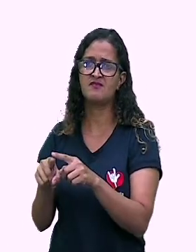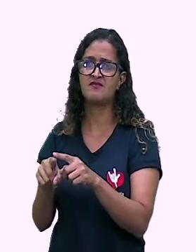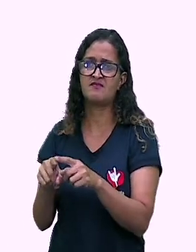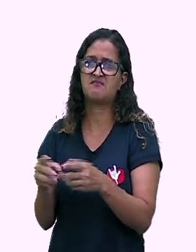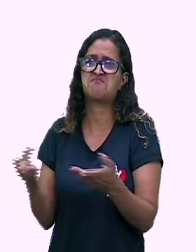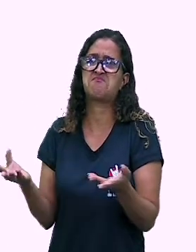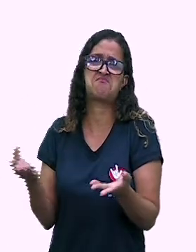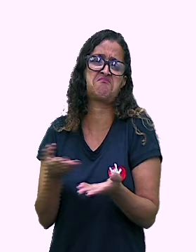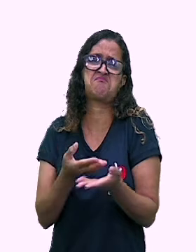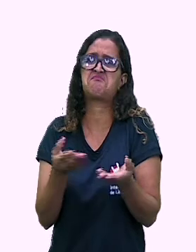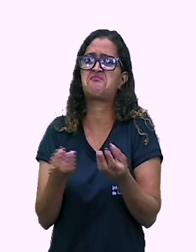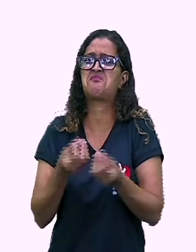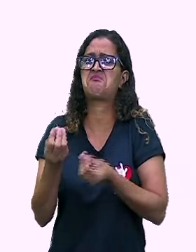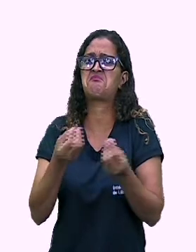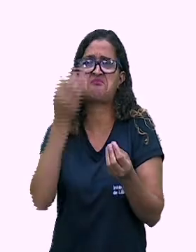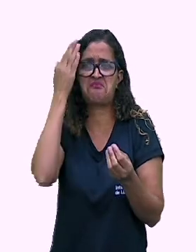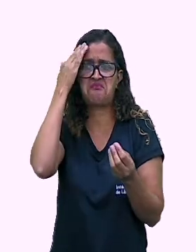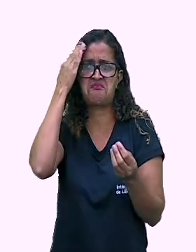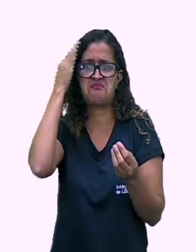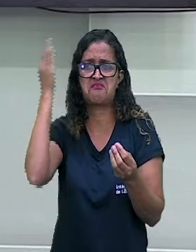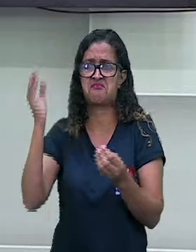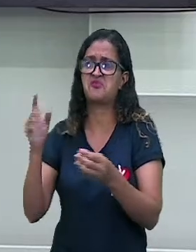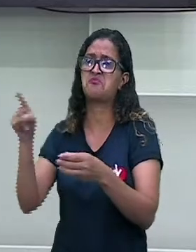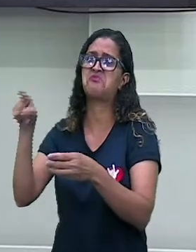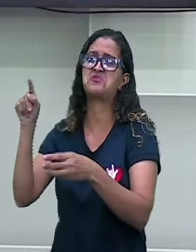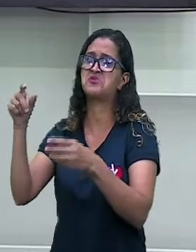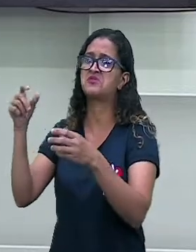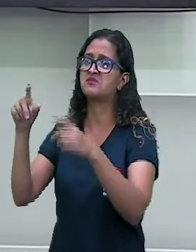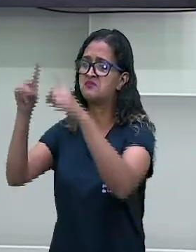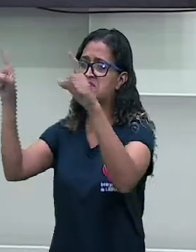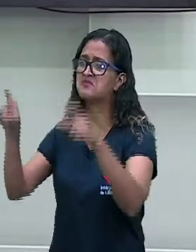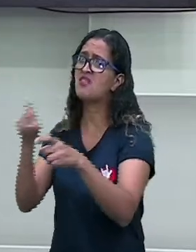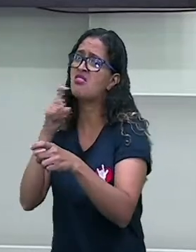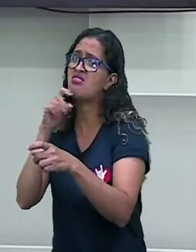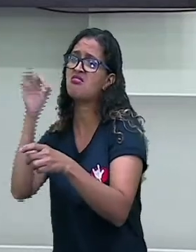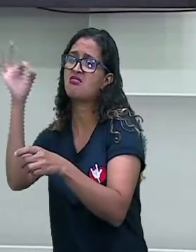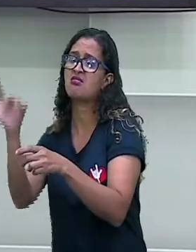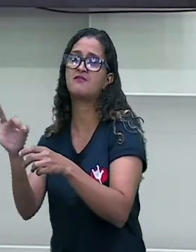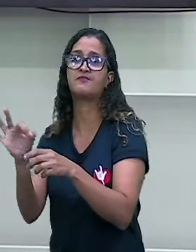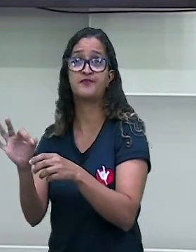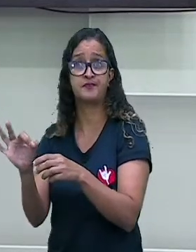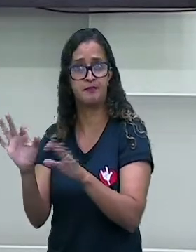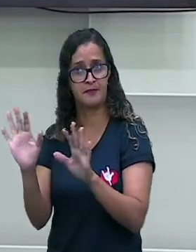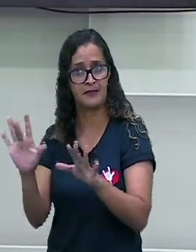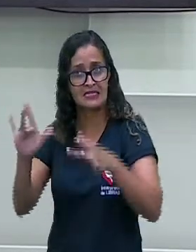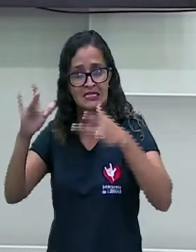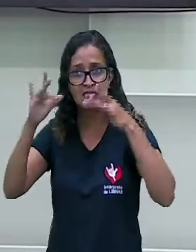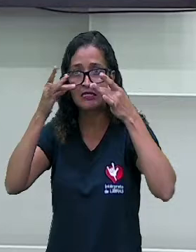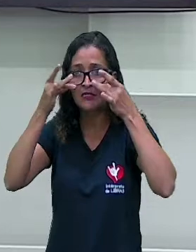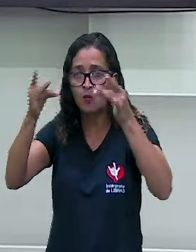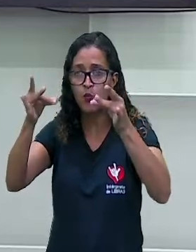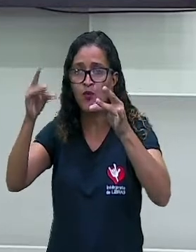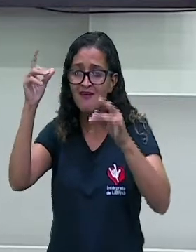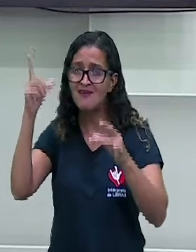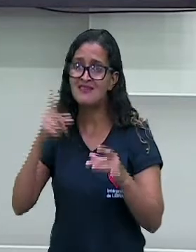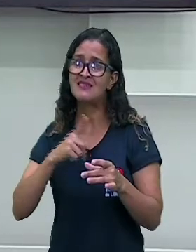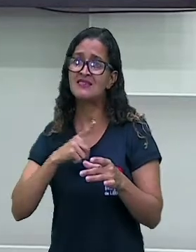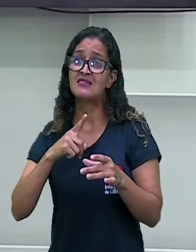vai saber que ela está ou não na geladeira? Então, nós temos que ser atentos